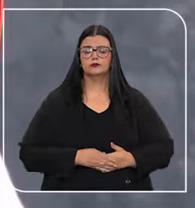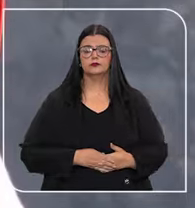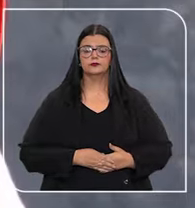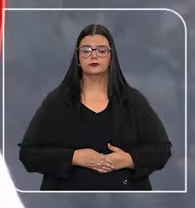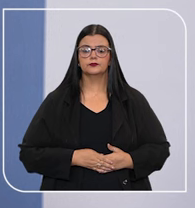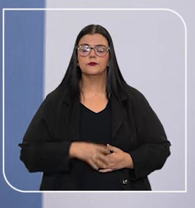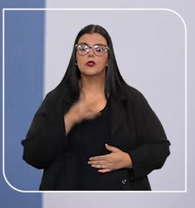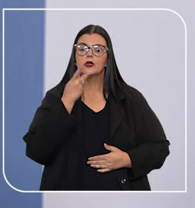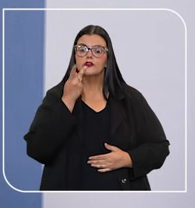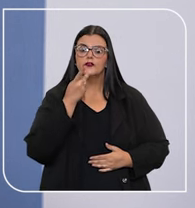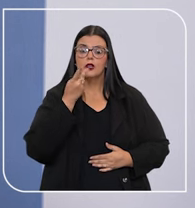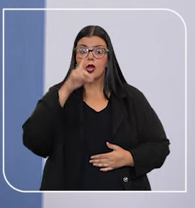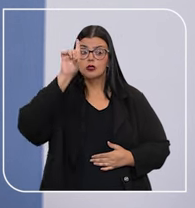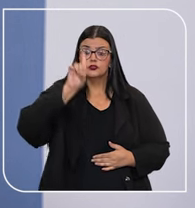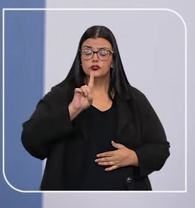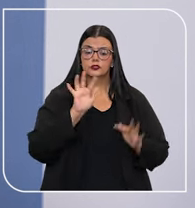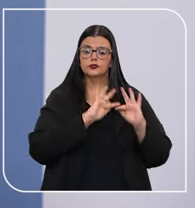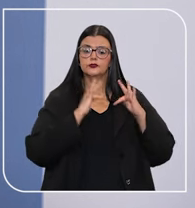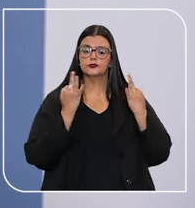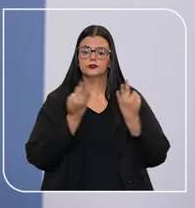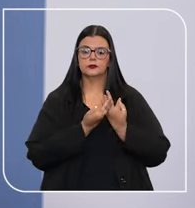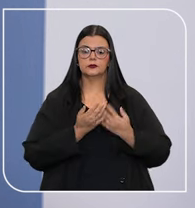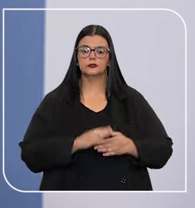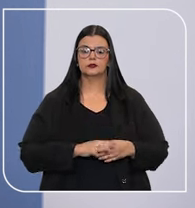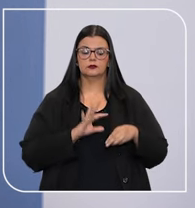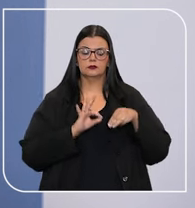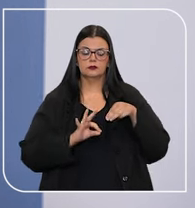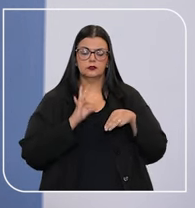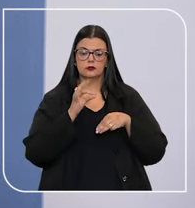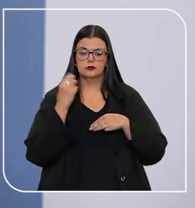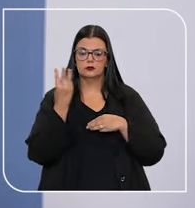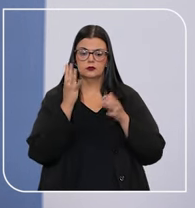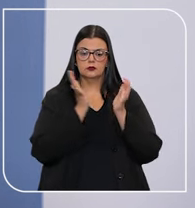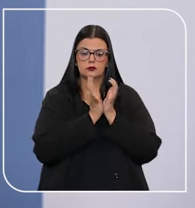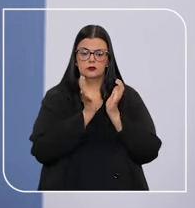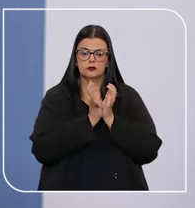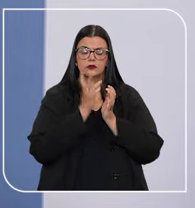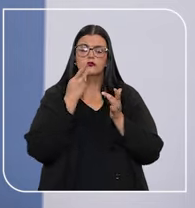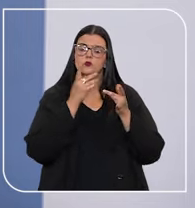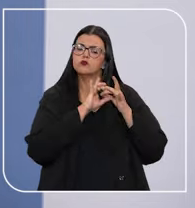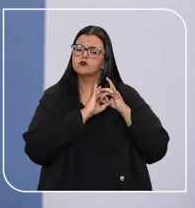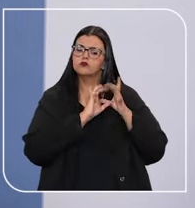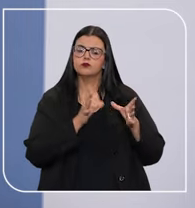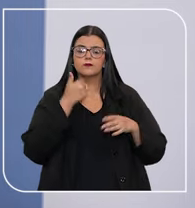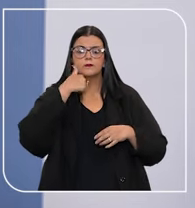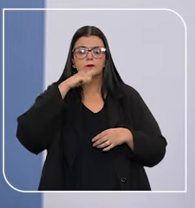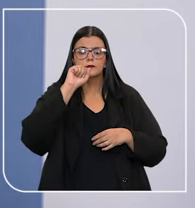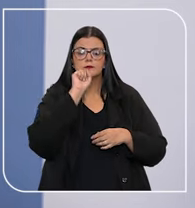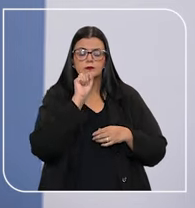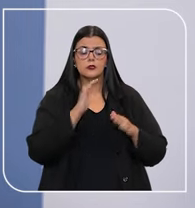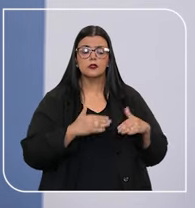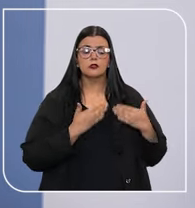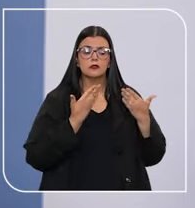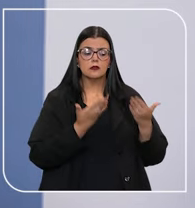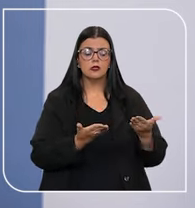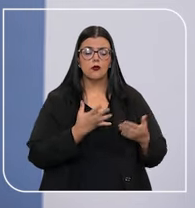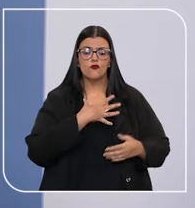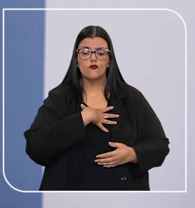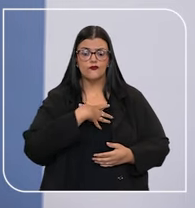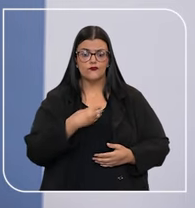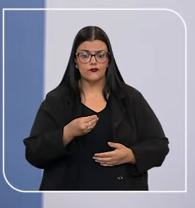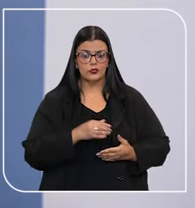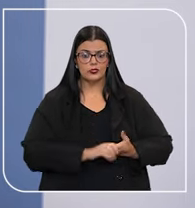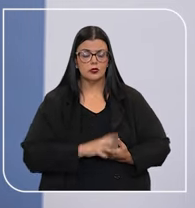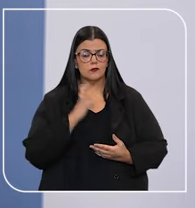adoção em si ainda falando sobre direito de família Os ministros da terceira turma permitiram que uma mãe